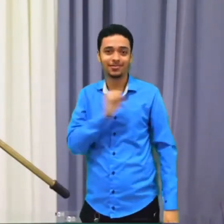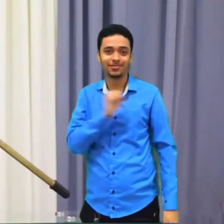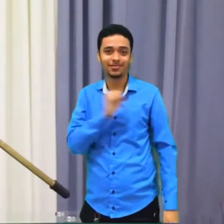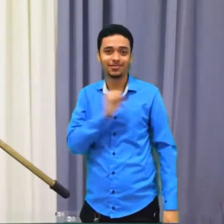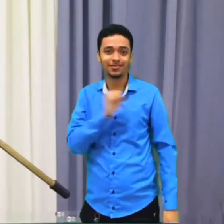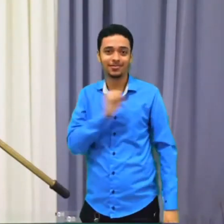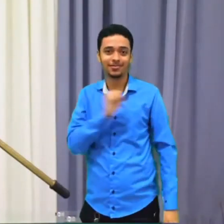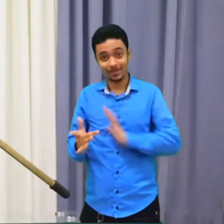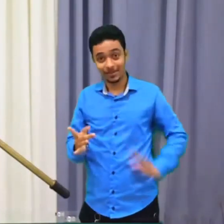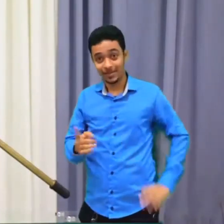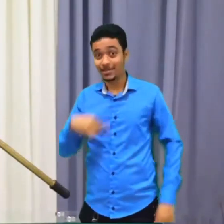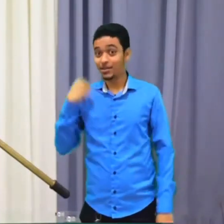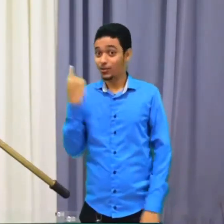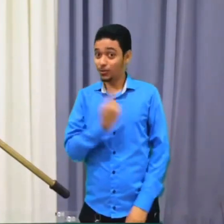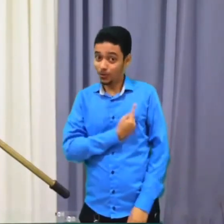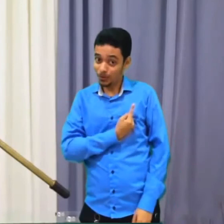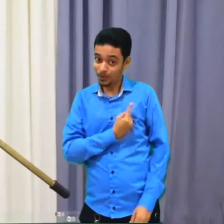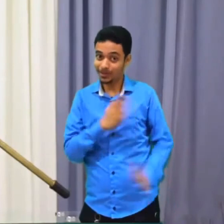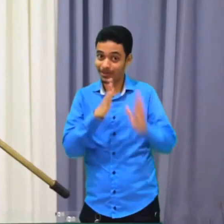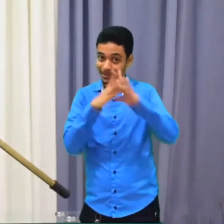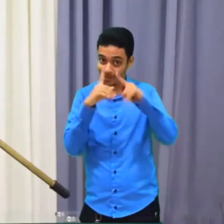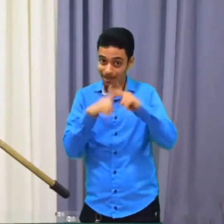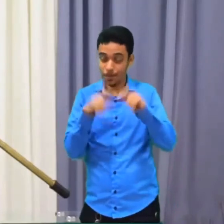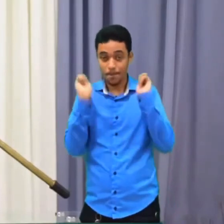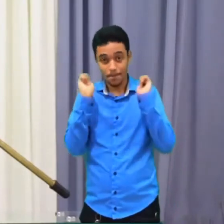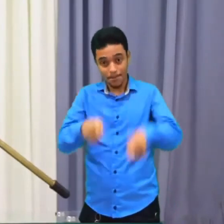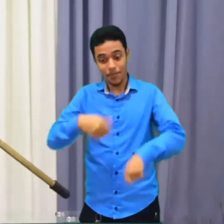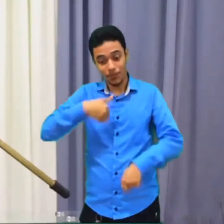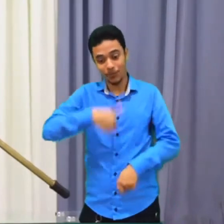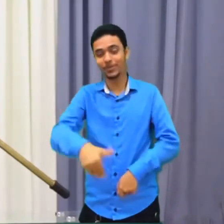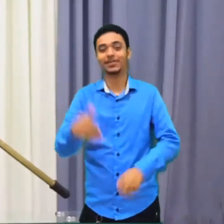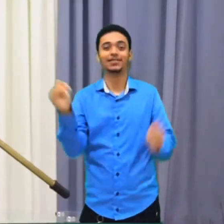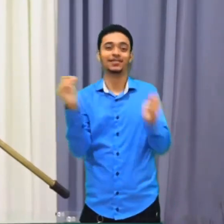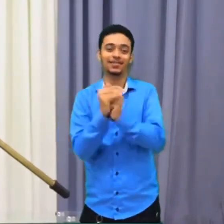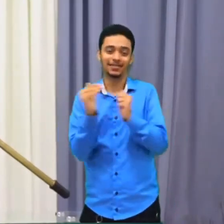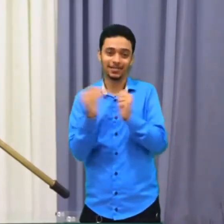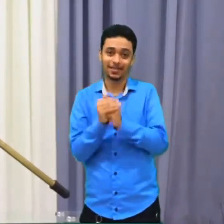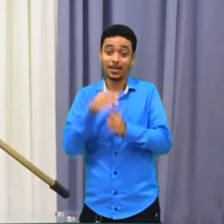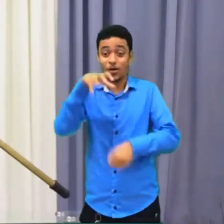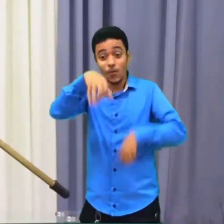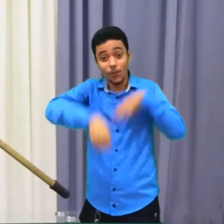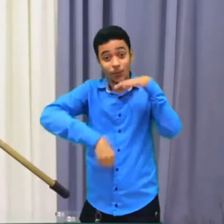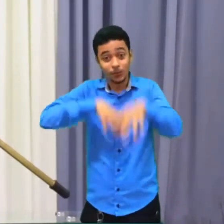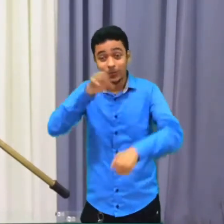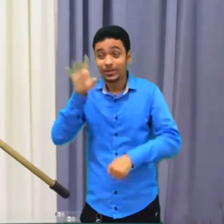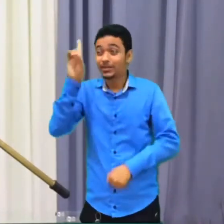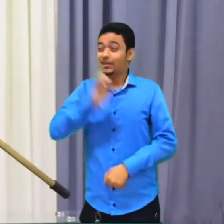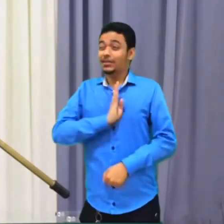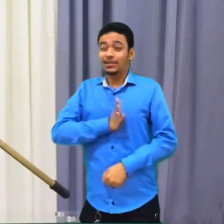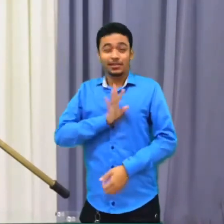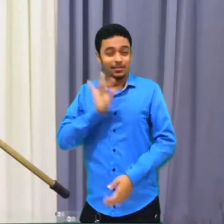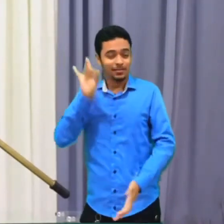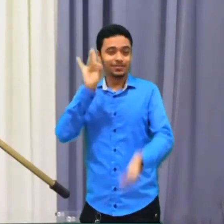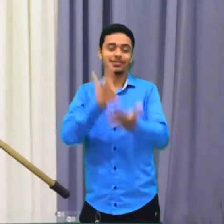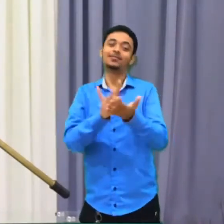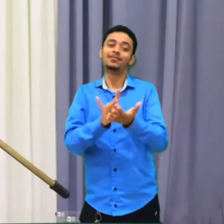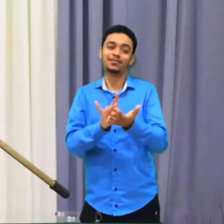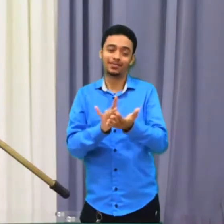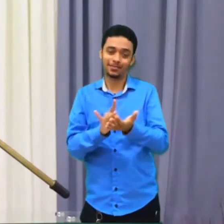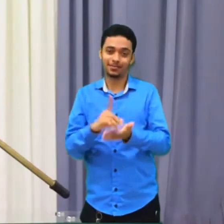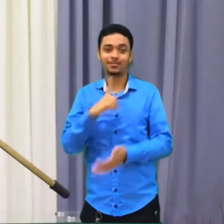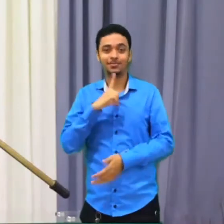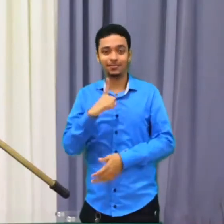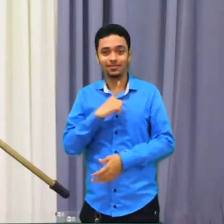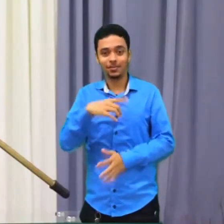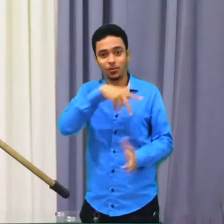Jesus Cristo. Que nós, como igreja, possamos continuar orando, buscando a Deus de todo o nosso coração e